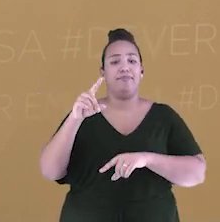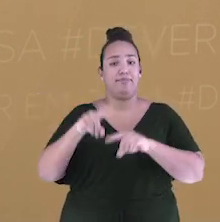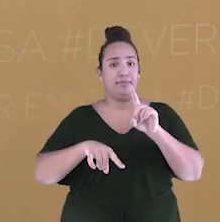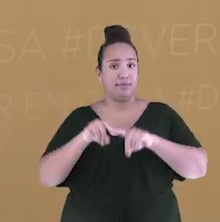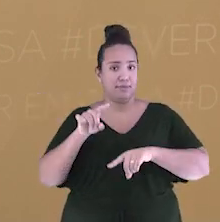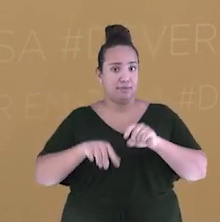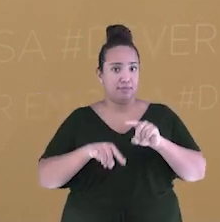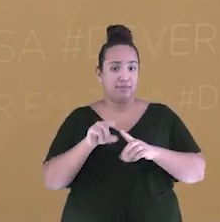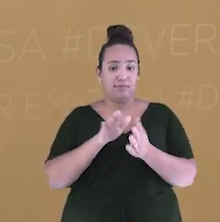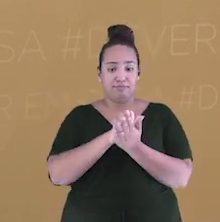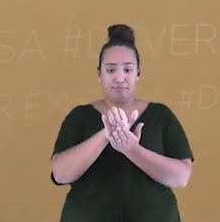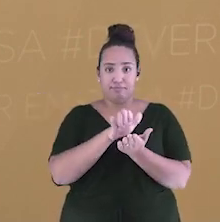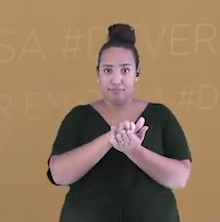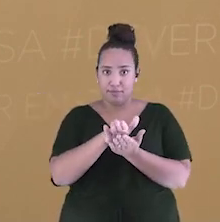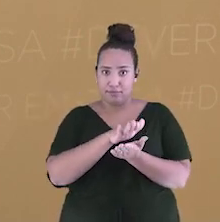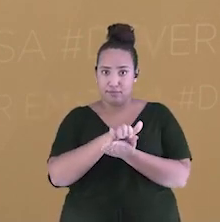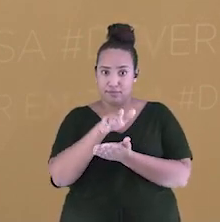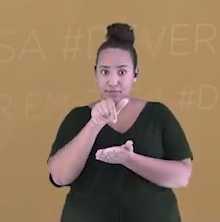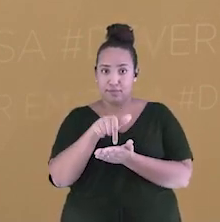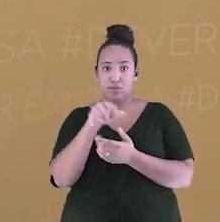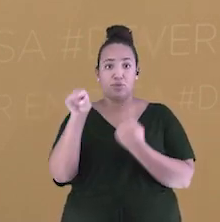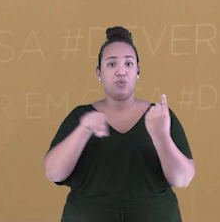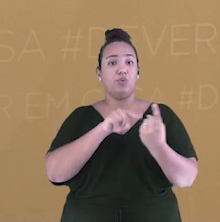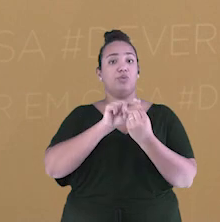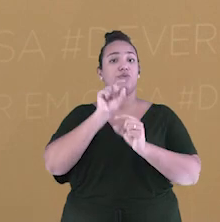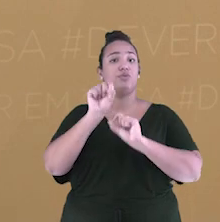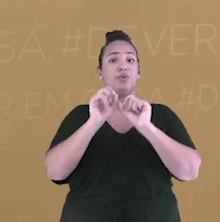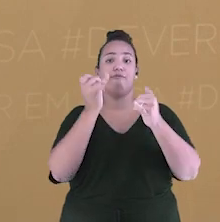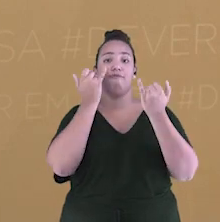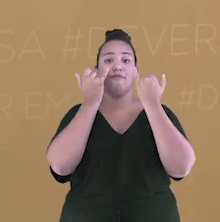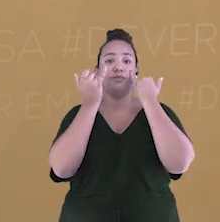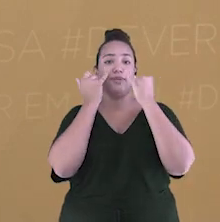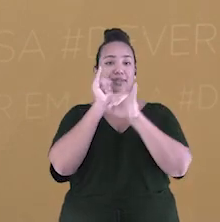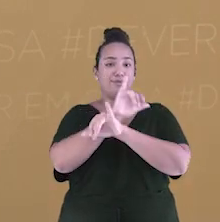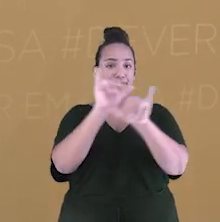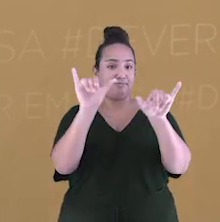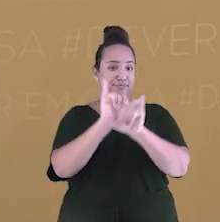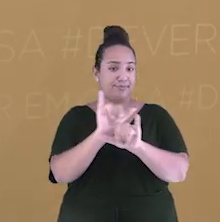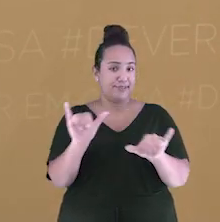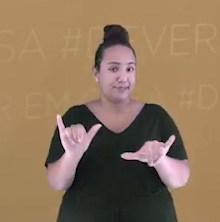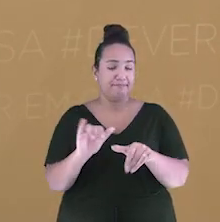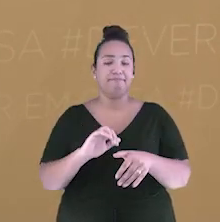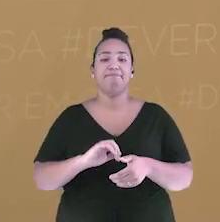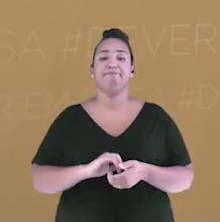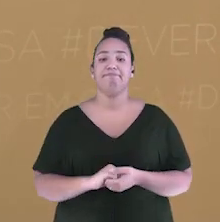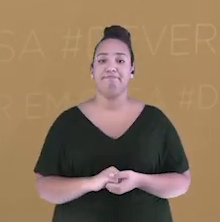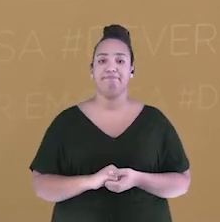objetos impressos que têm por finalidade dar informação ao público.